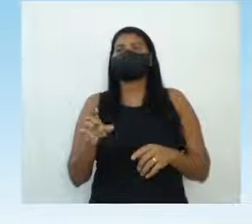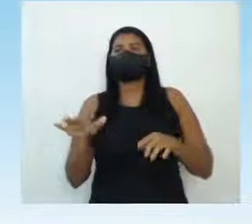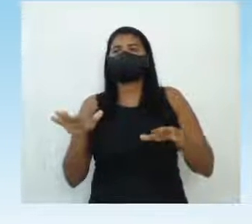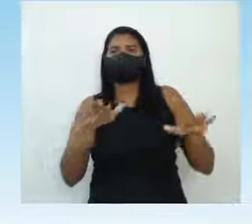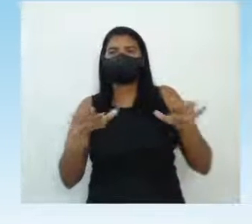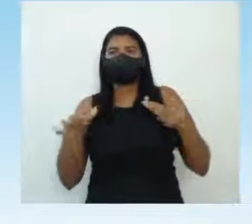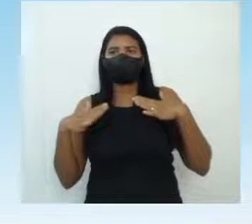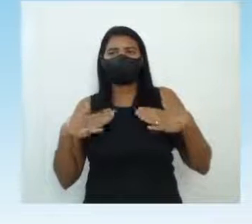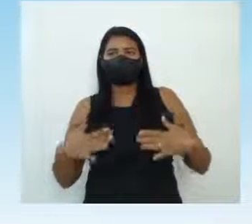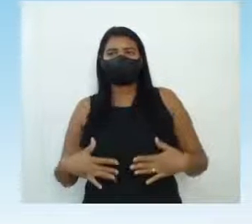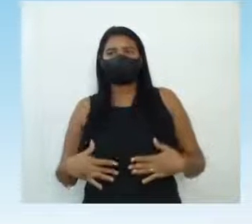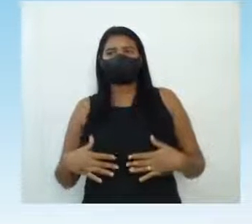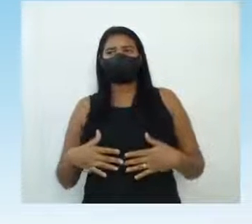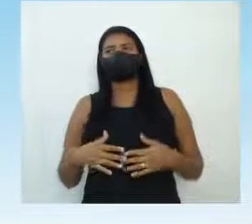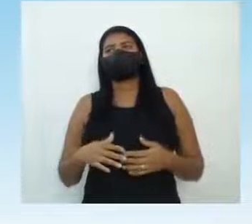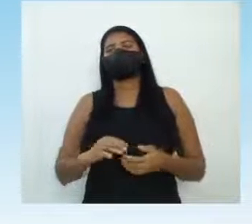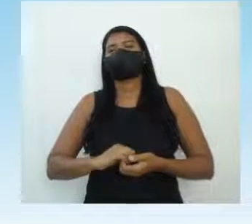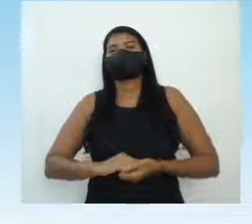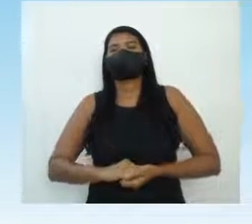com a interpretação.